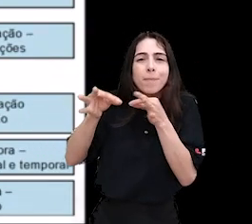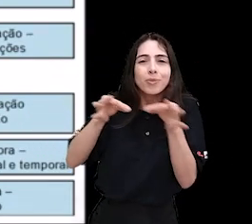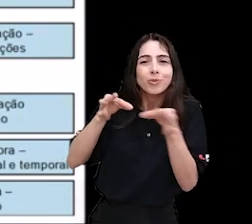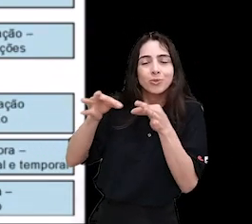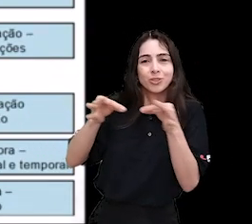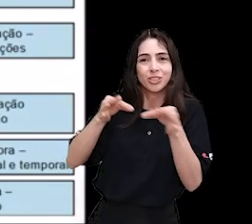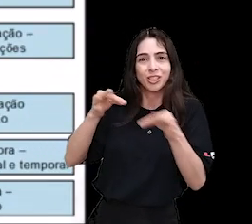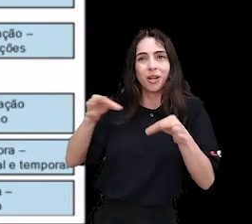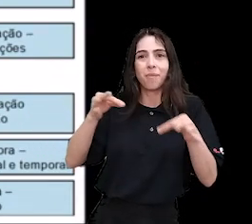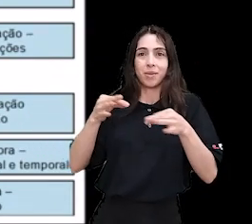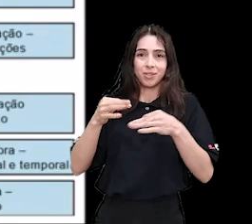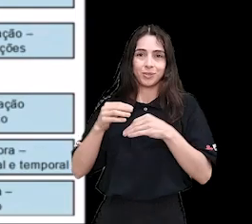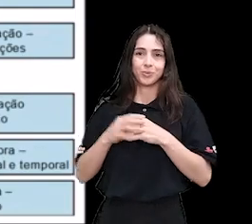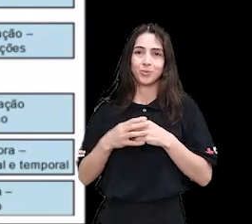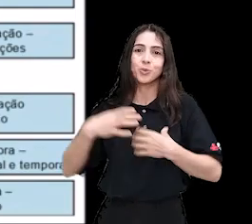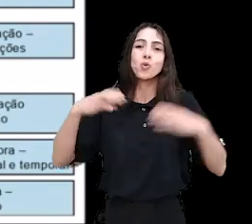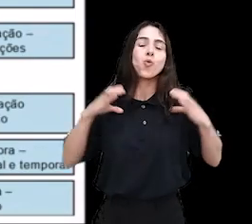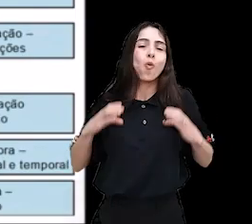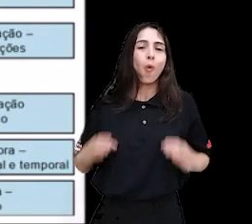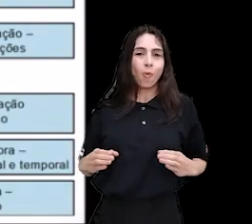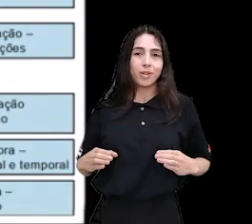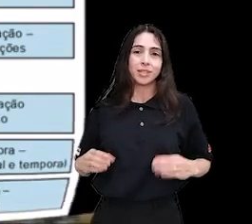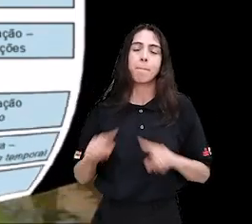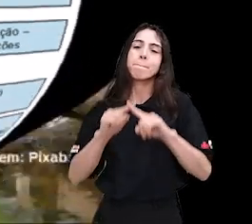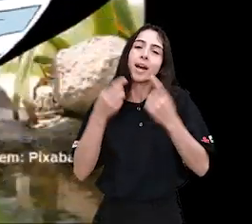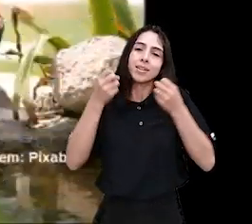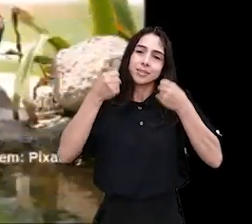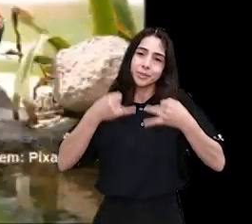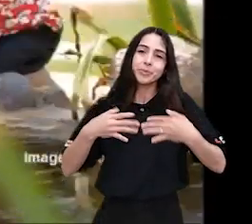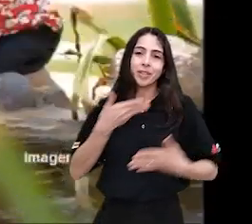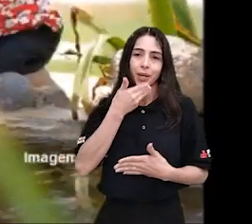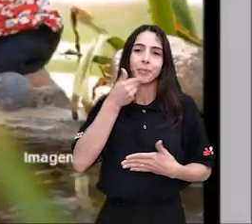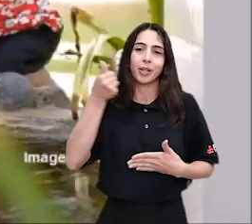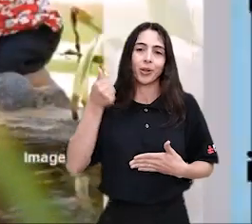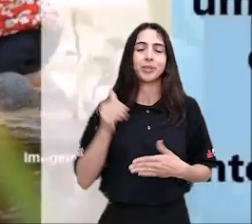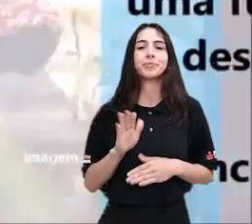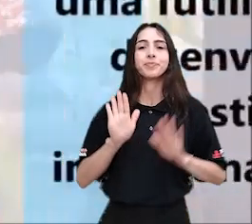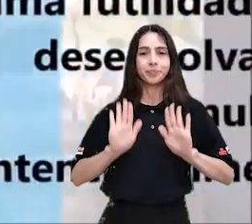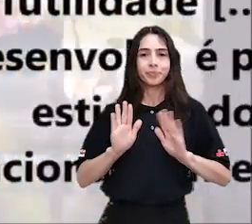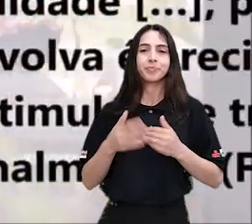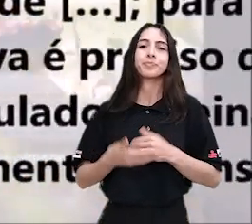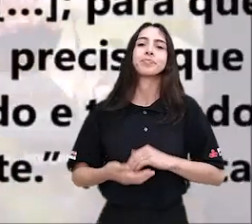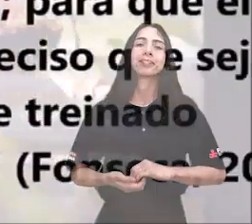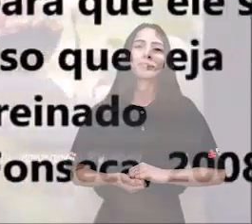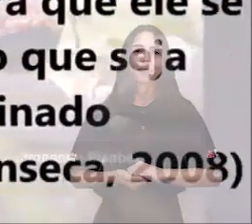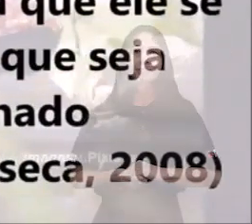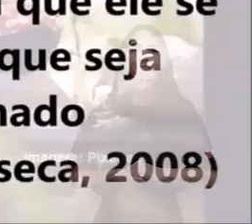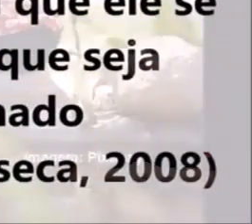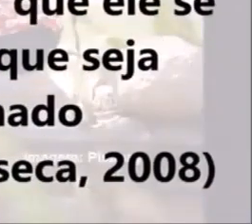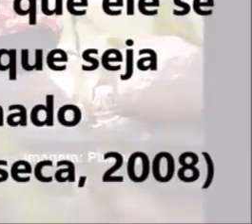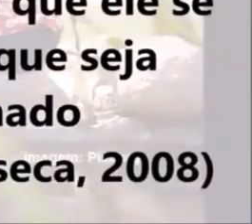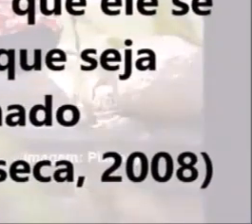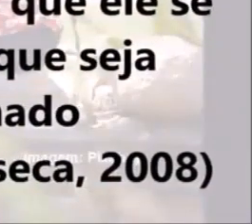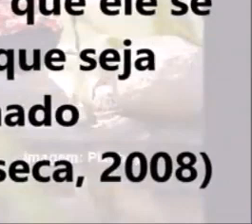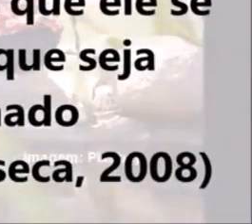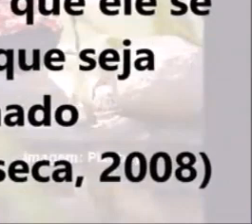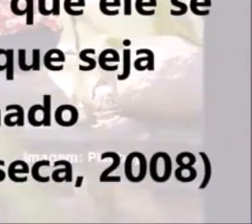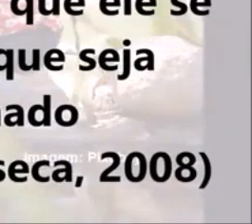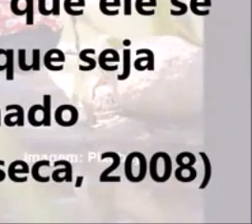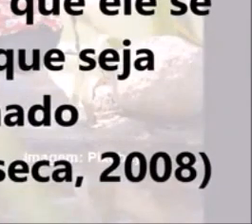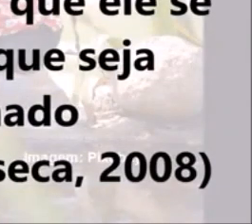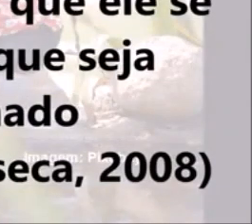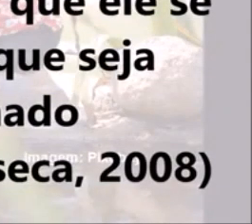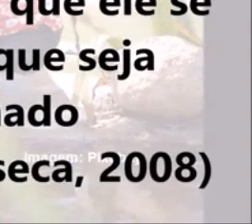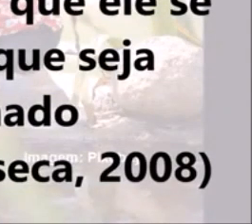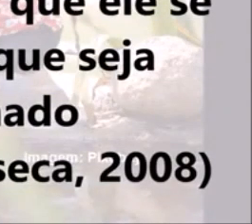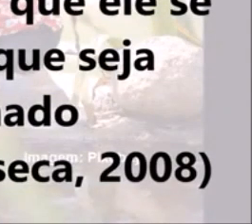ou comportamental, mas nós vamos explicar um pouco melhor. Hickory dickory dock, the mouse ran up the